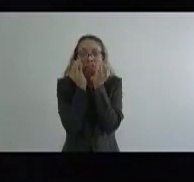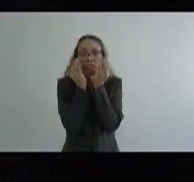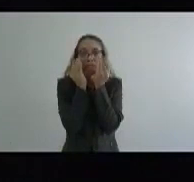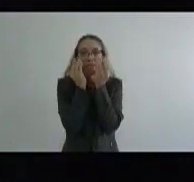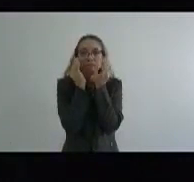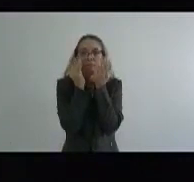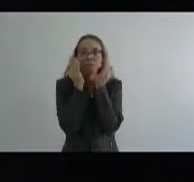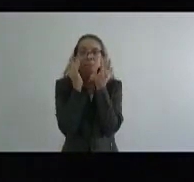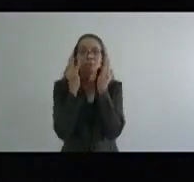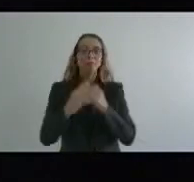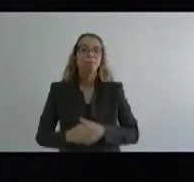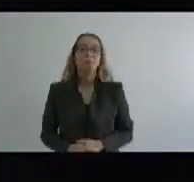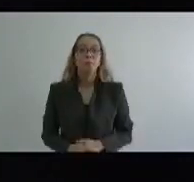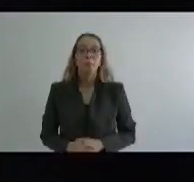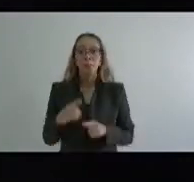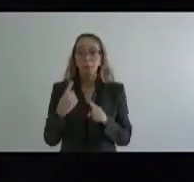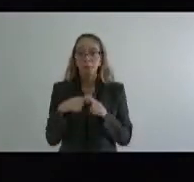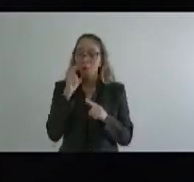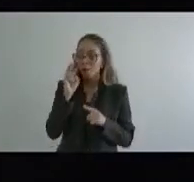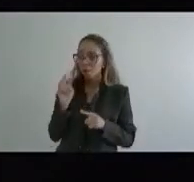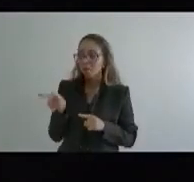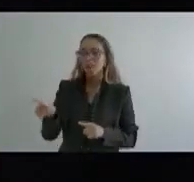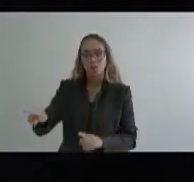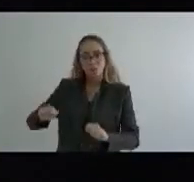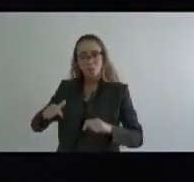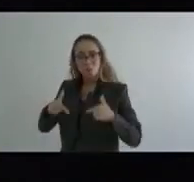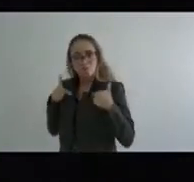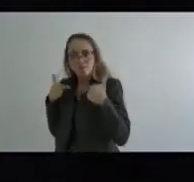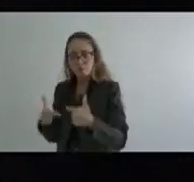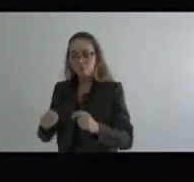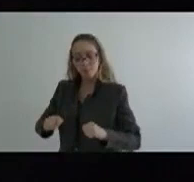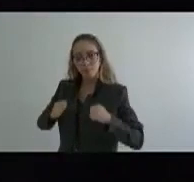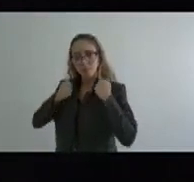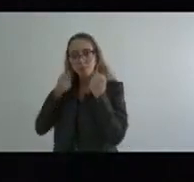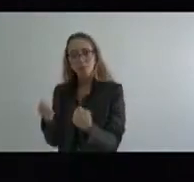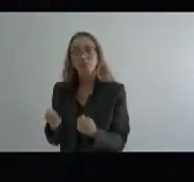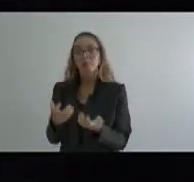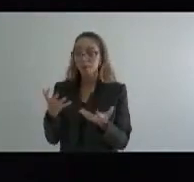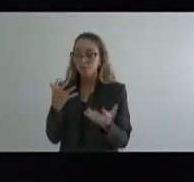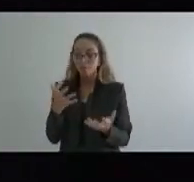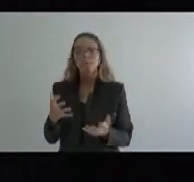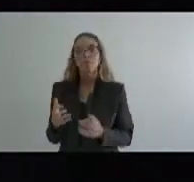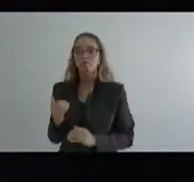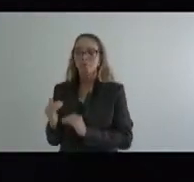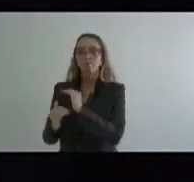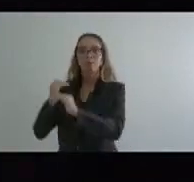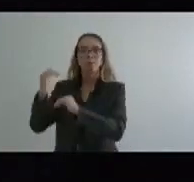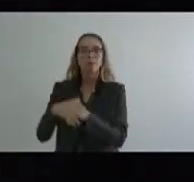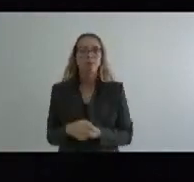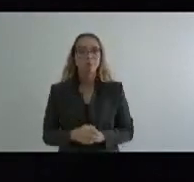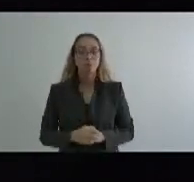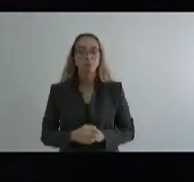lágrimas, sabendo da dedicação, do afinco e do engajamento de todos aqui. E